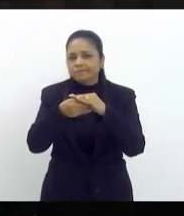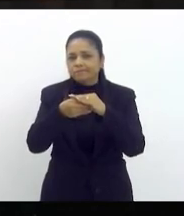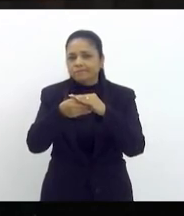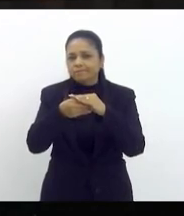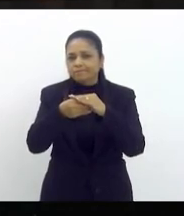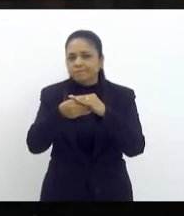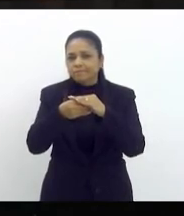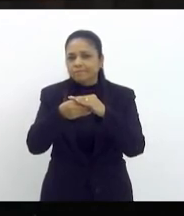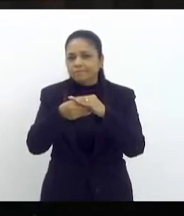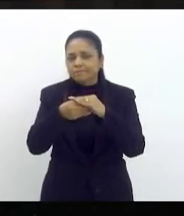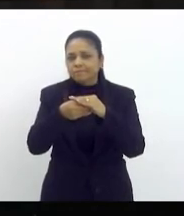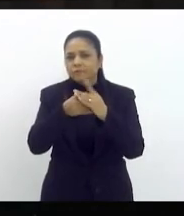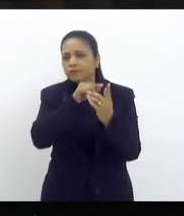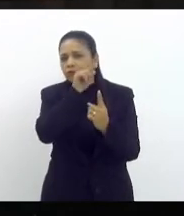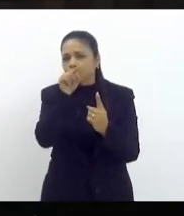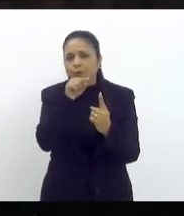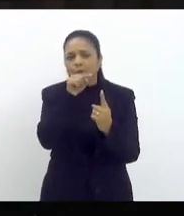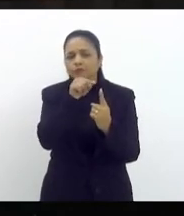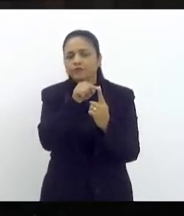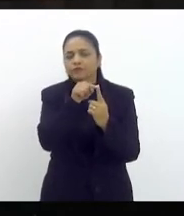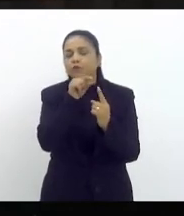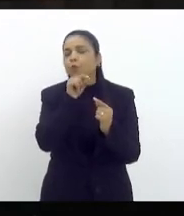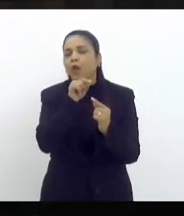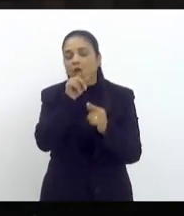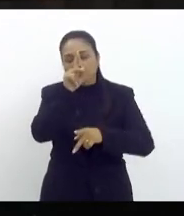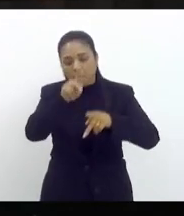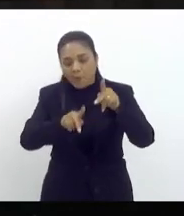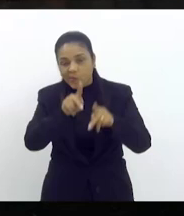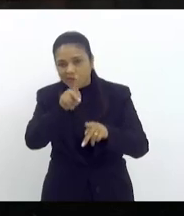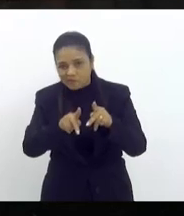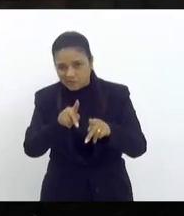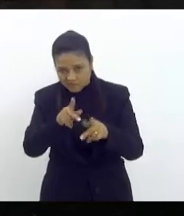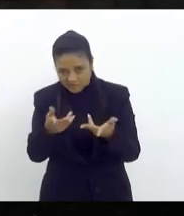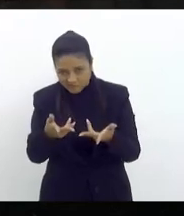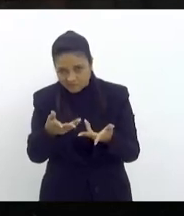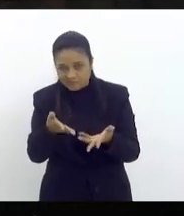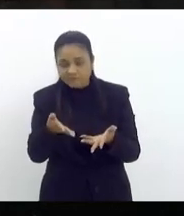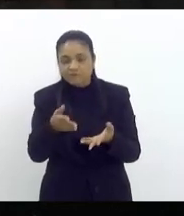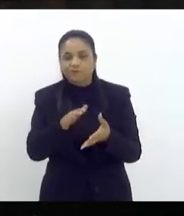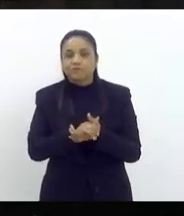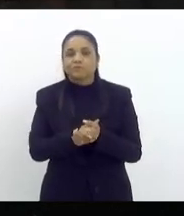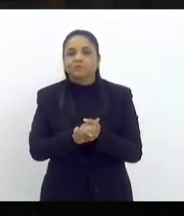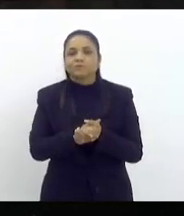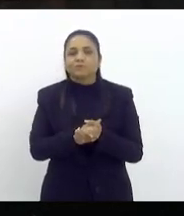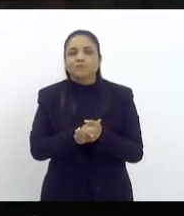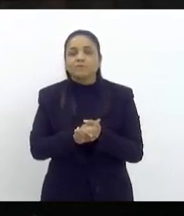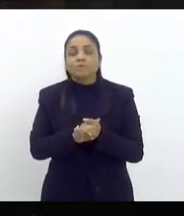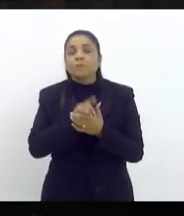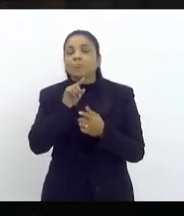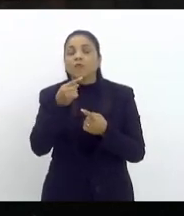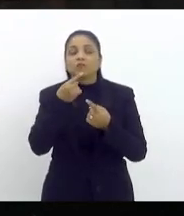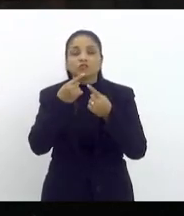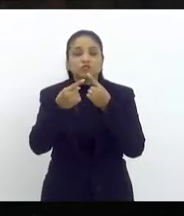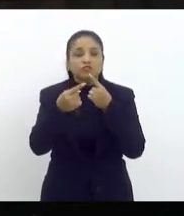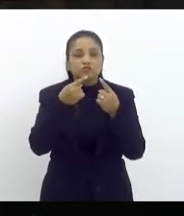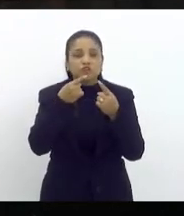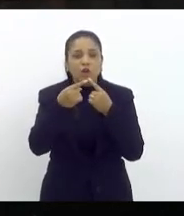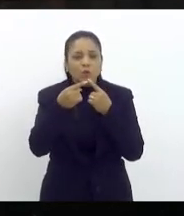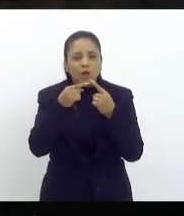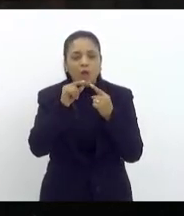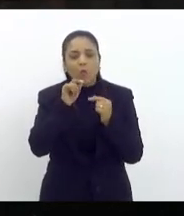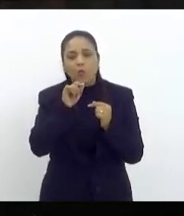a finalidade de atender a população e eu quero dialogar sobre o que foi rejeitado o que foi